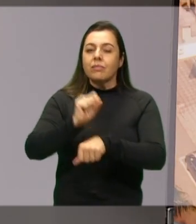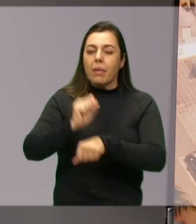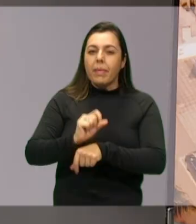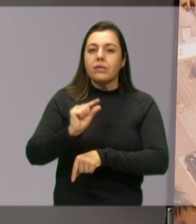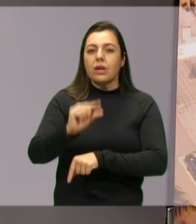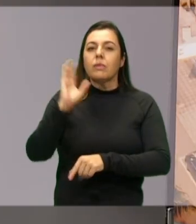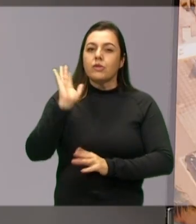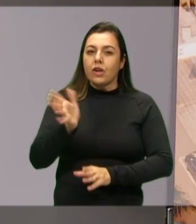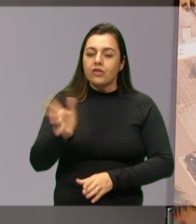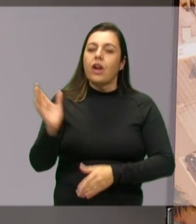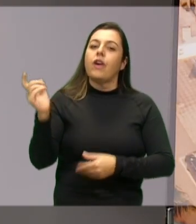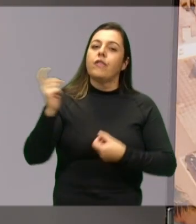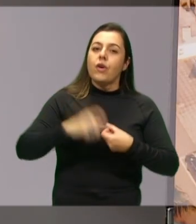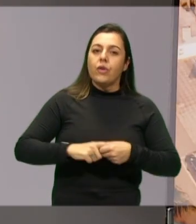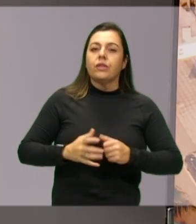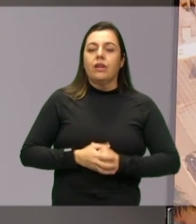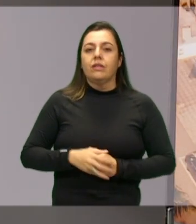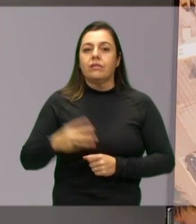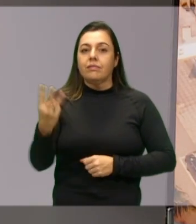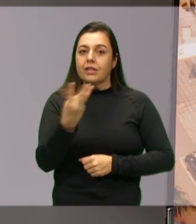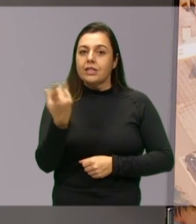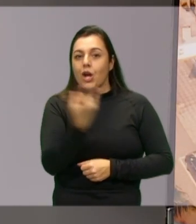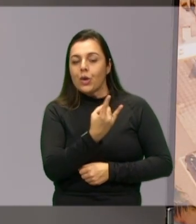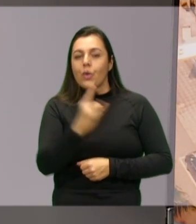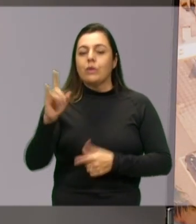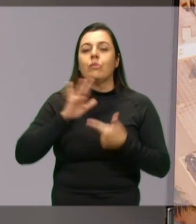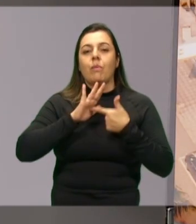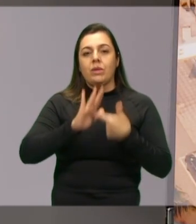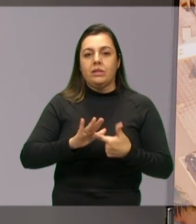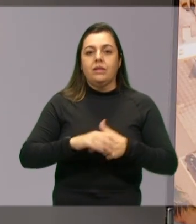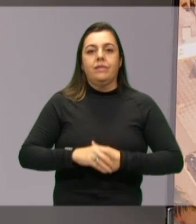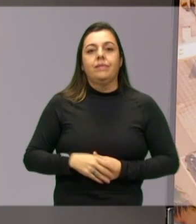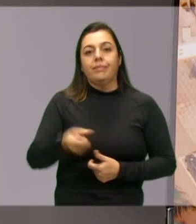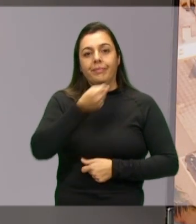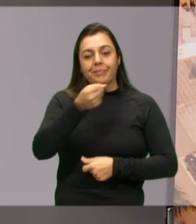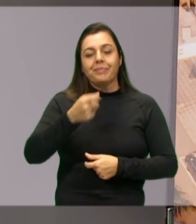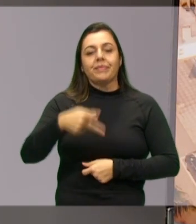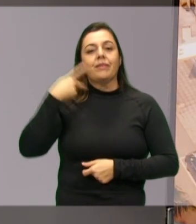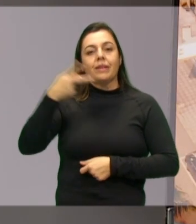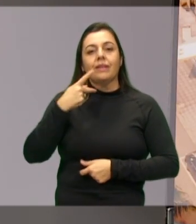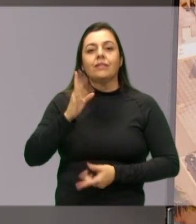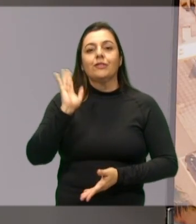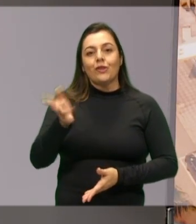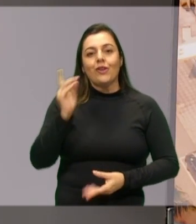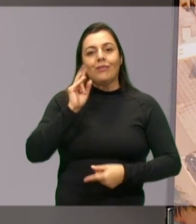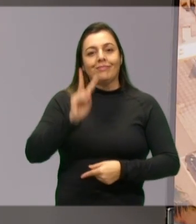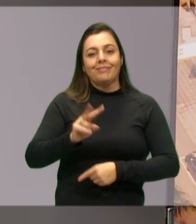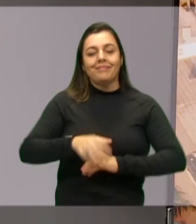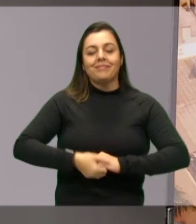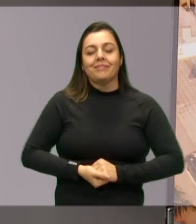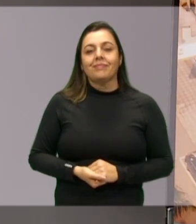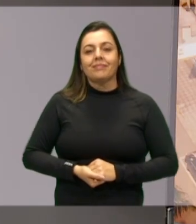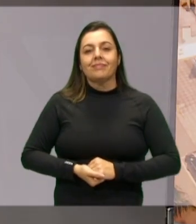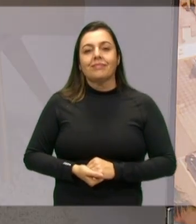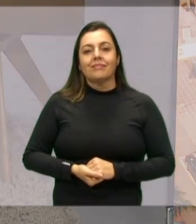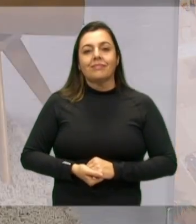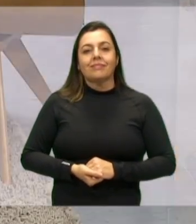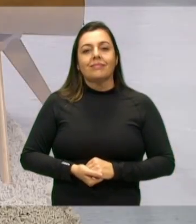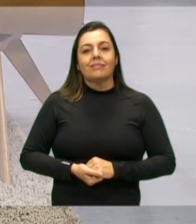intervalo. Já voltamos com o terceiro e último bloco do Fala Vereador. Até mais!